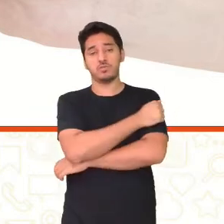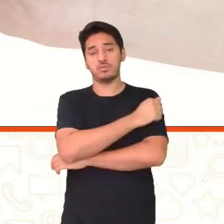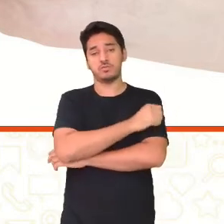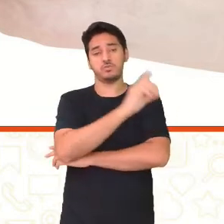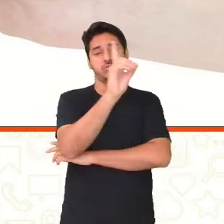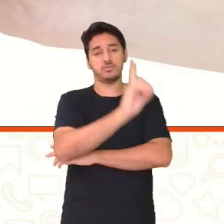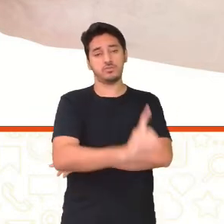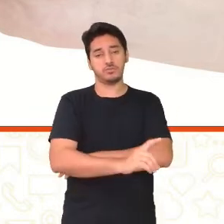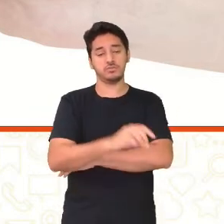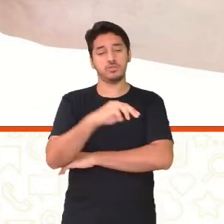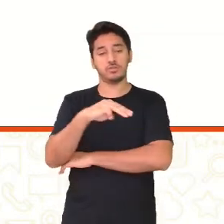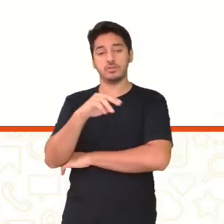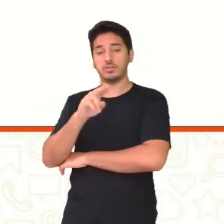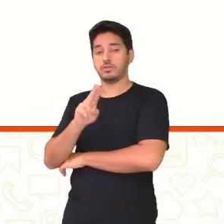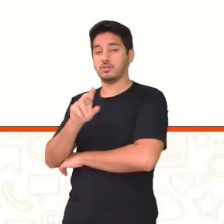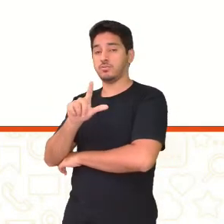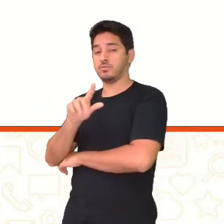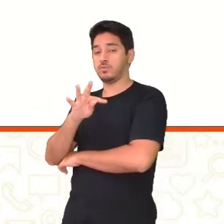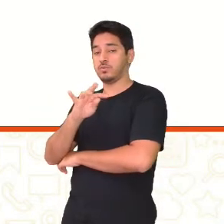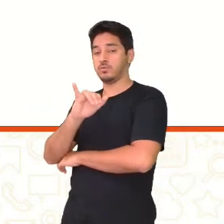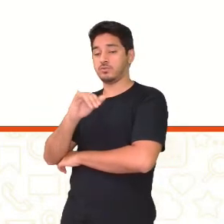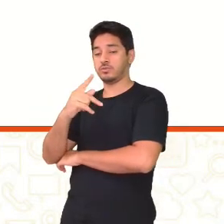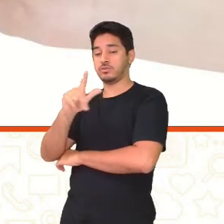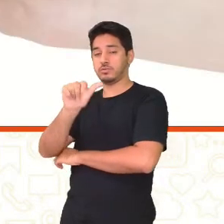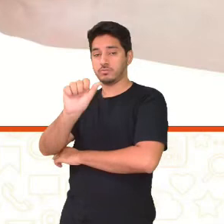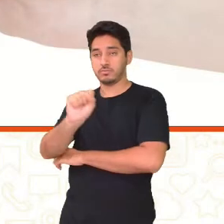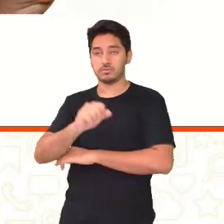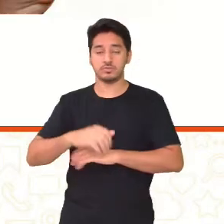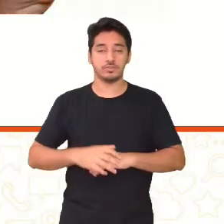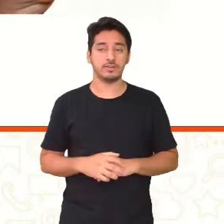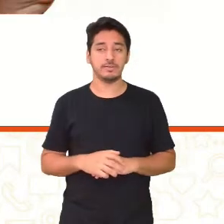com deficiência múltipla.